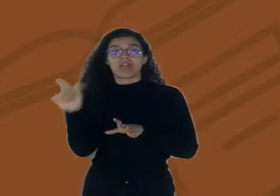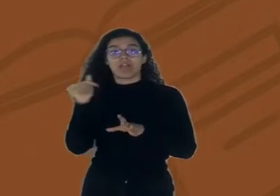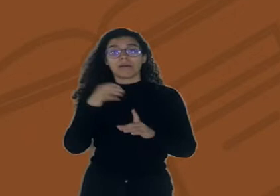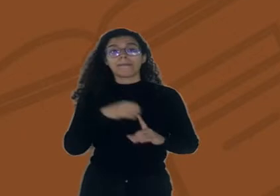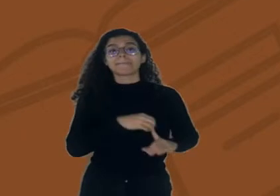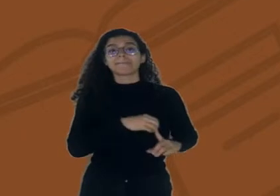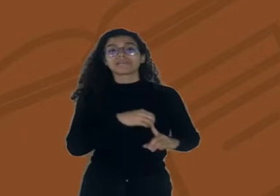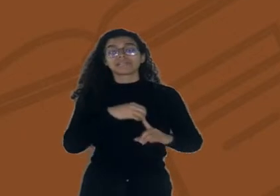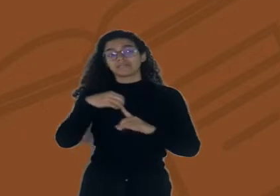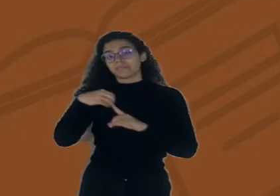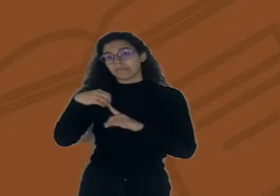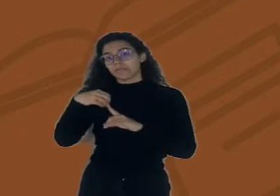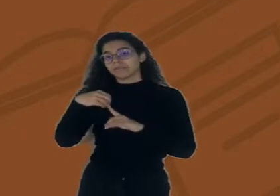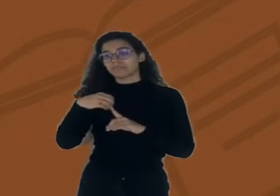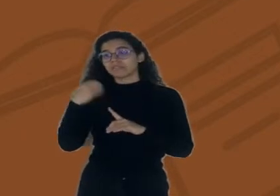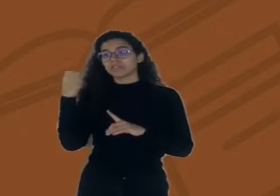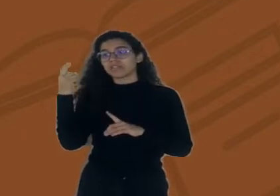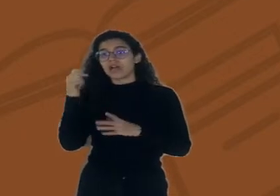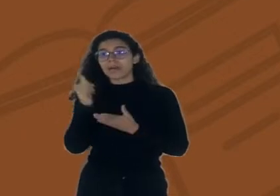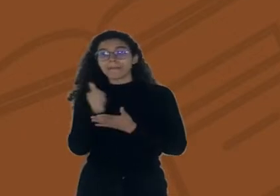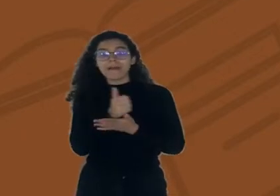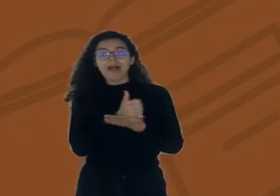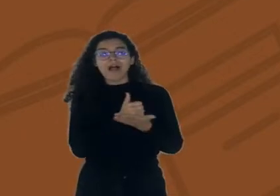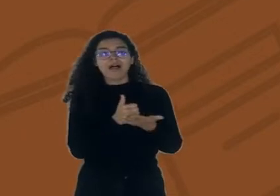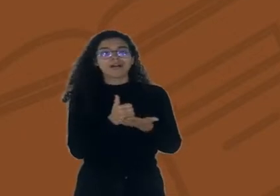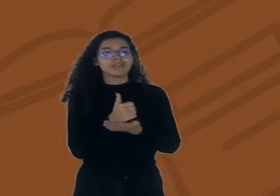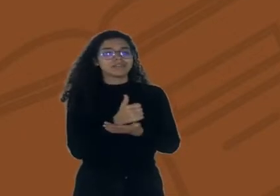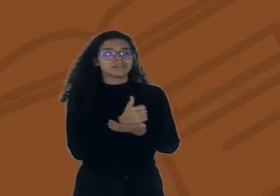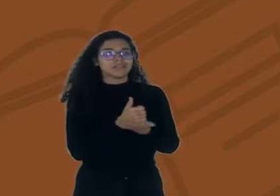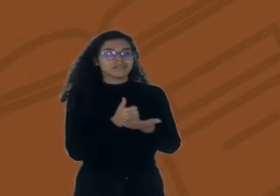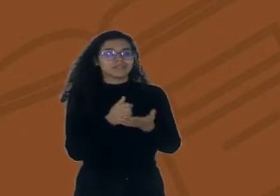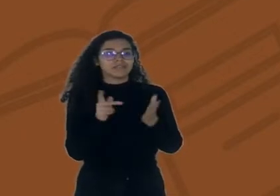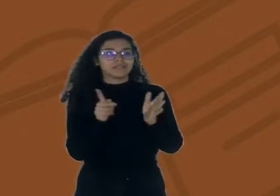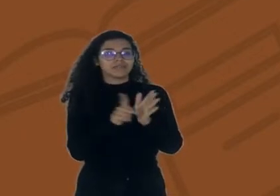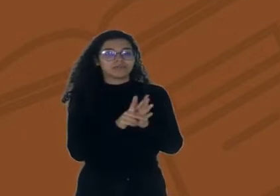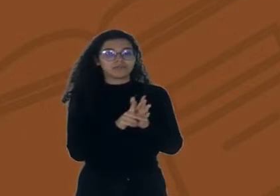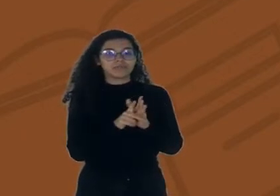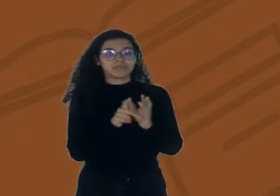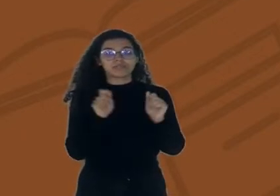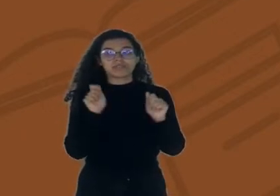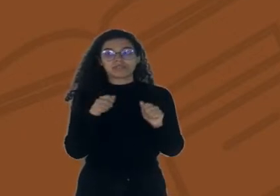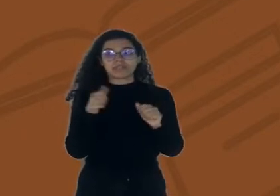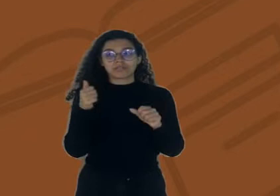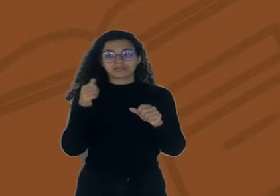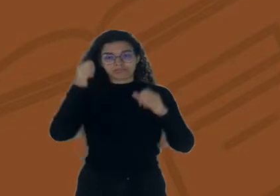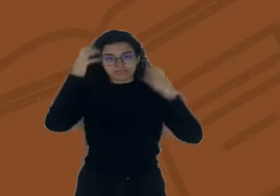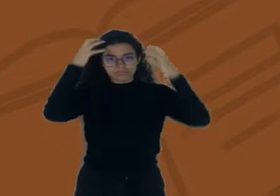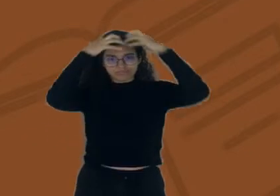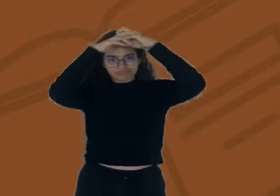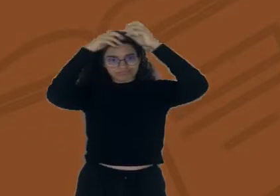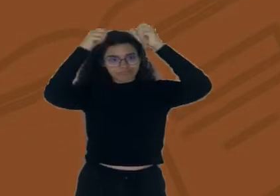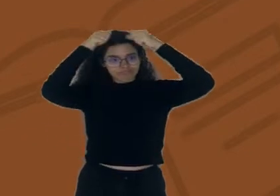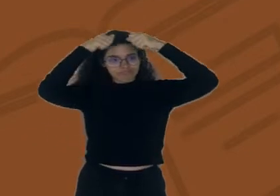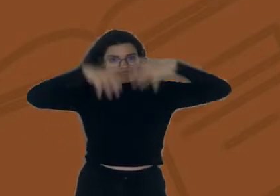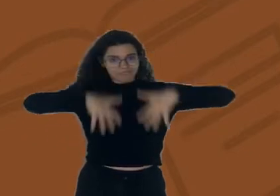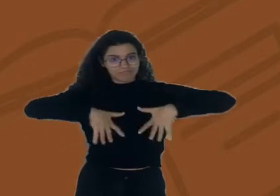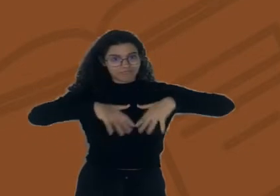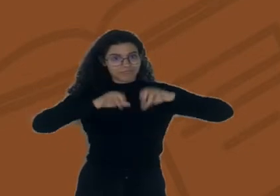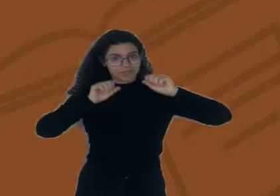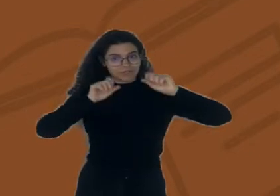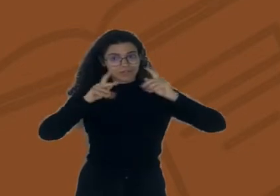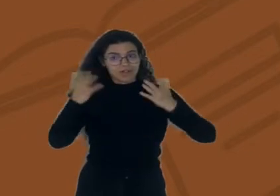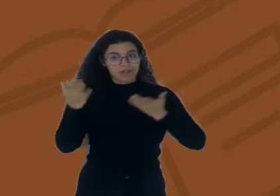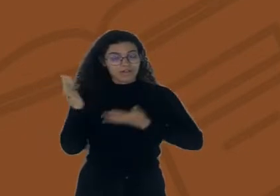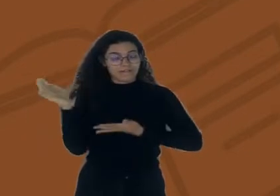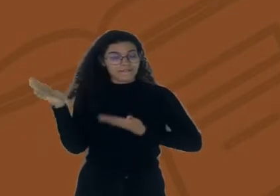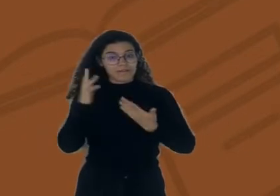São algumas das funções básicas desempenhadas, realizadas pelo sistema nervoso. Vamos dar continuidade